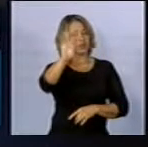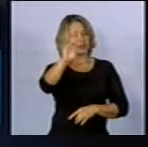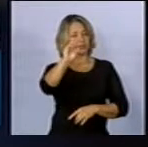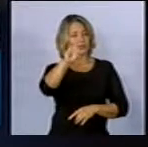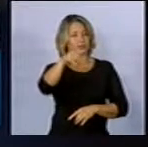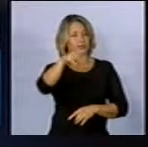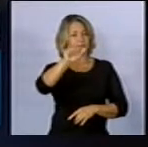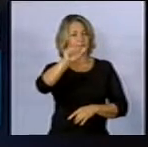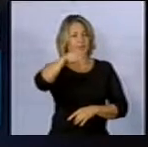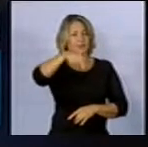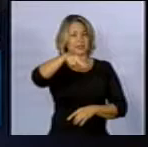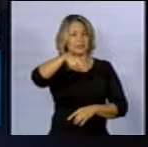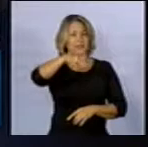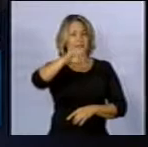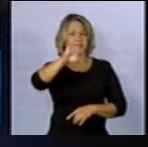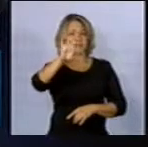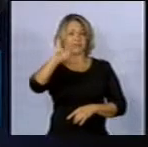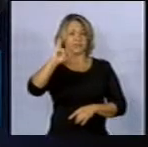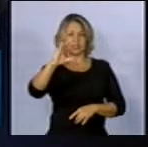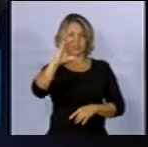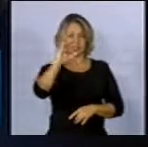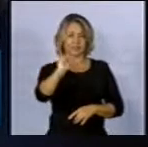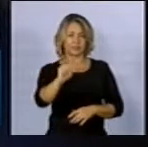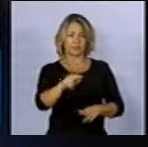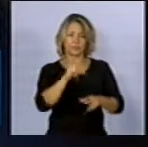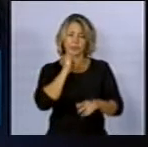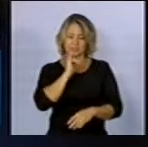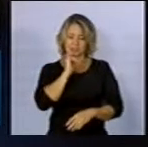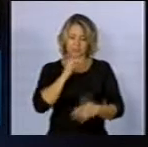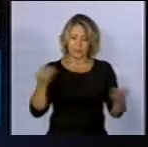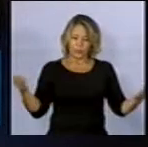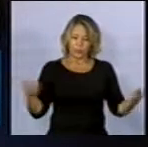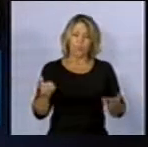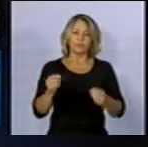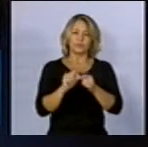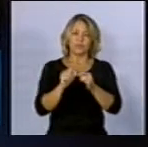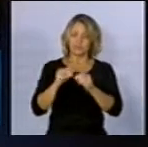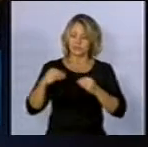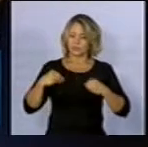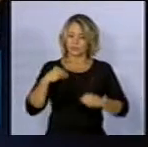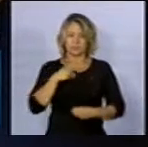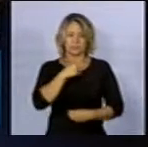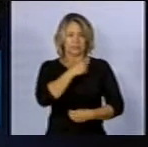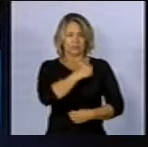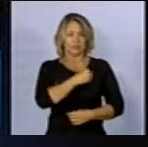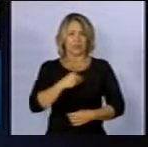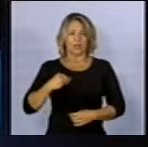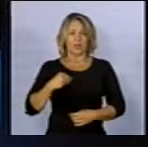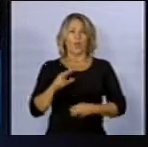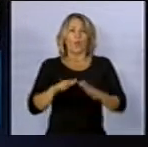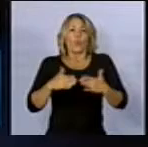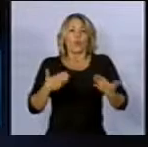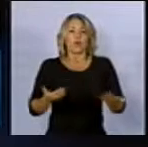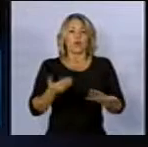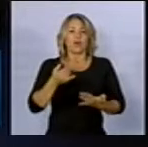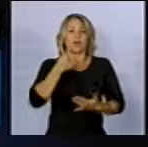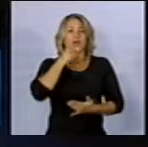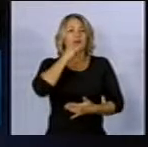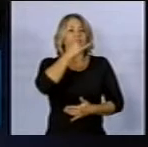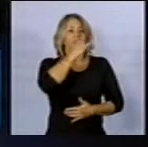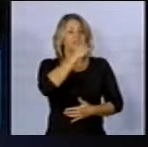exemplo hoje eh para fazer uma ressonância magnética Qual é a irradiação usada